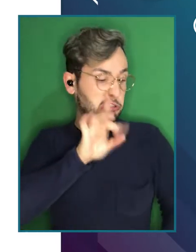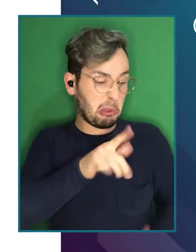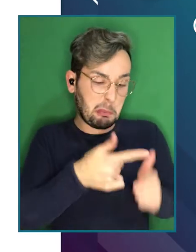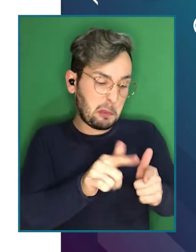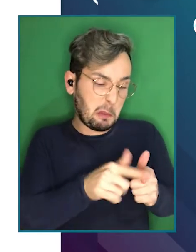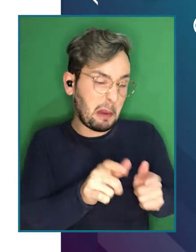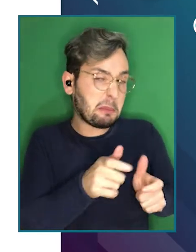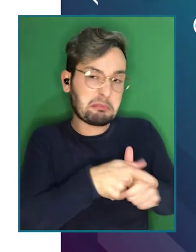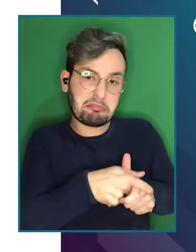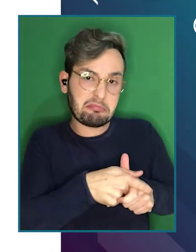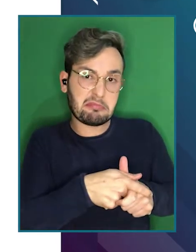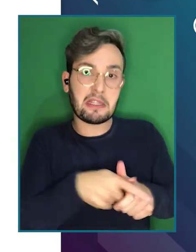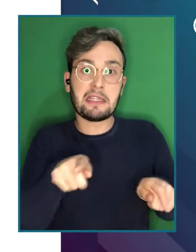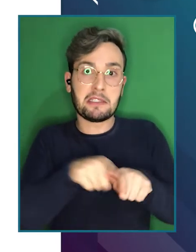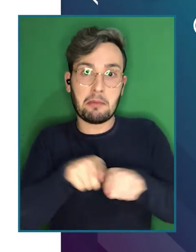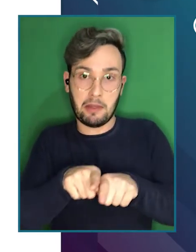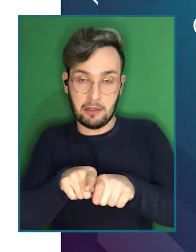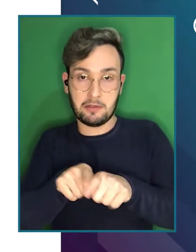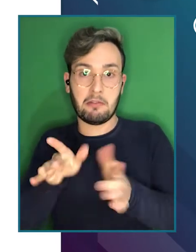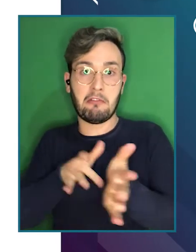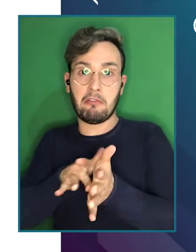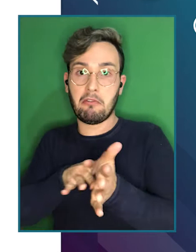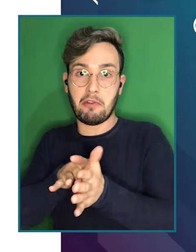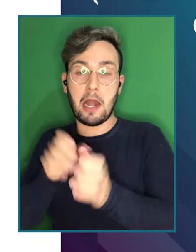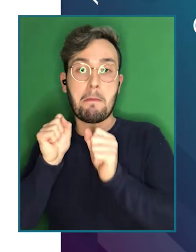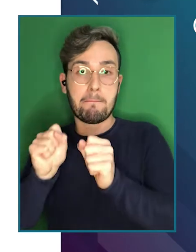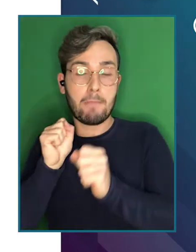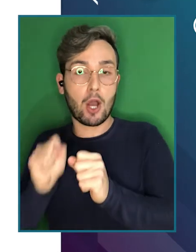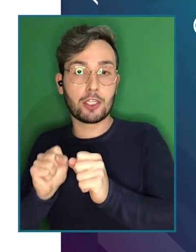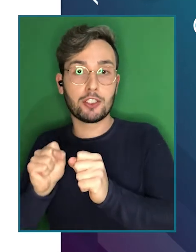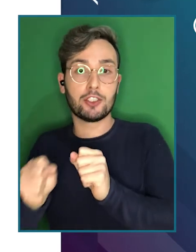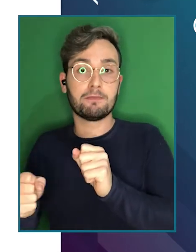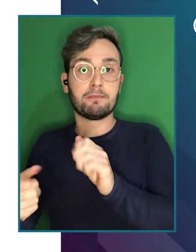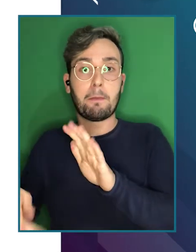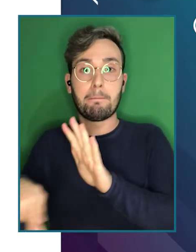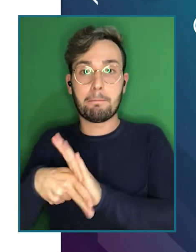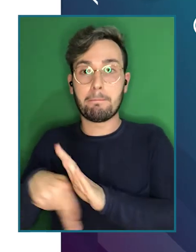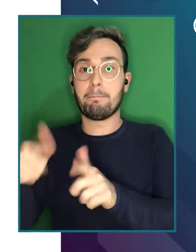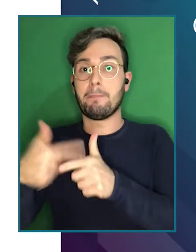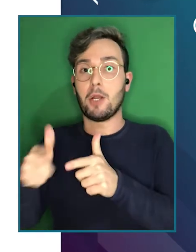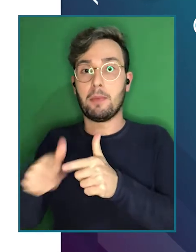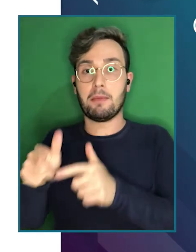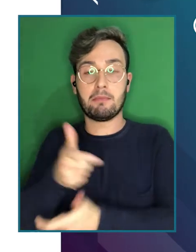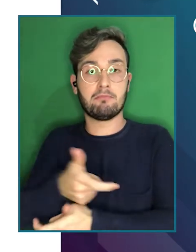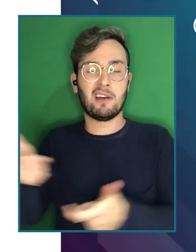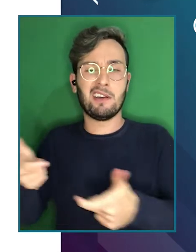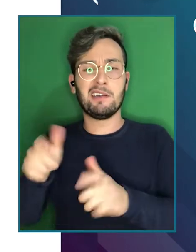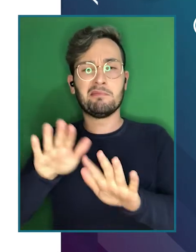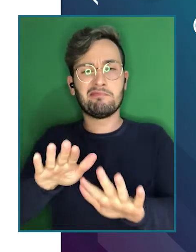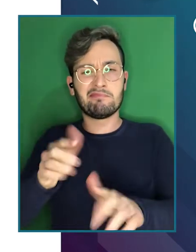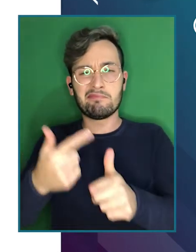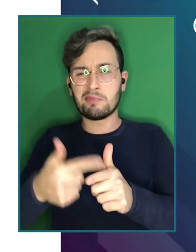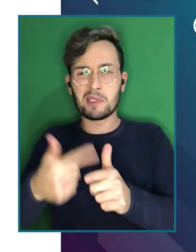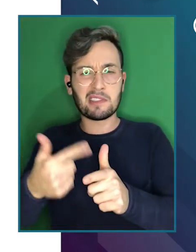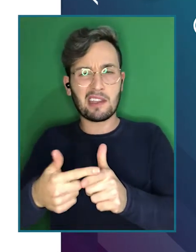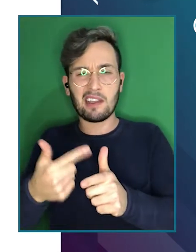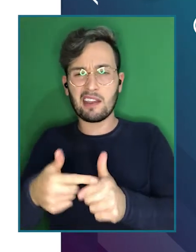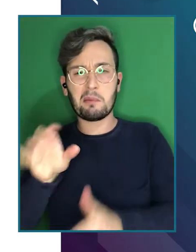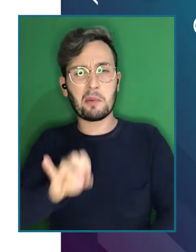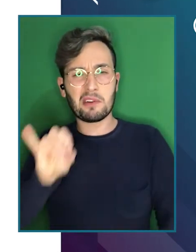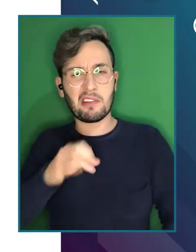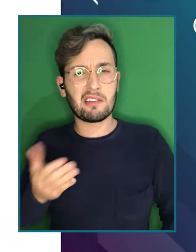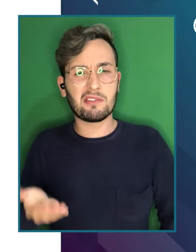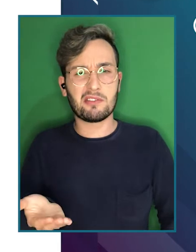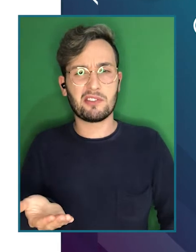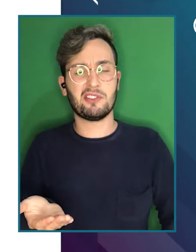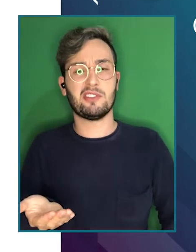um mero problema de produção e uma falha que pode vir a causar um dano muito maior. Mas por que é tão importante o valor dessa